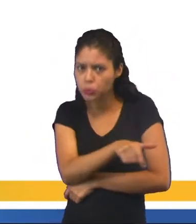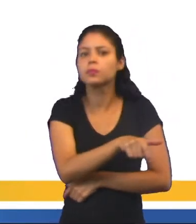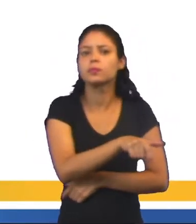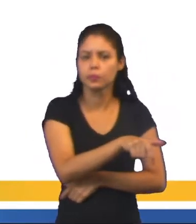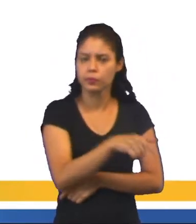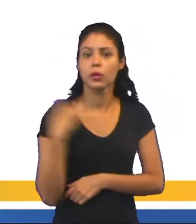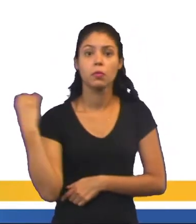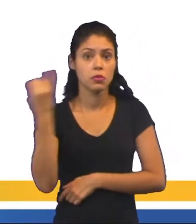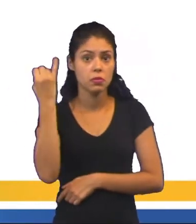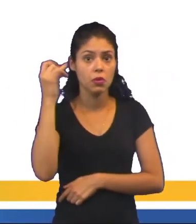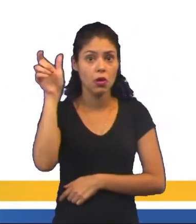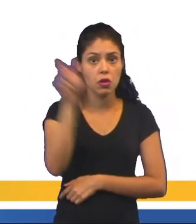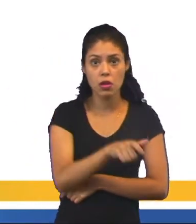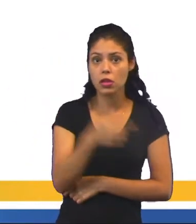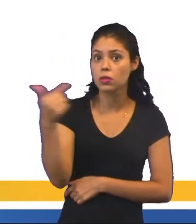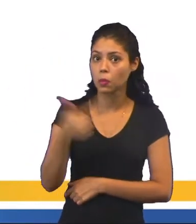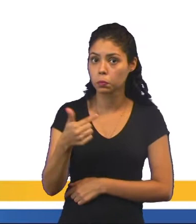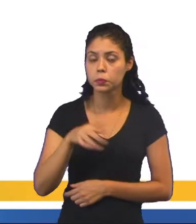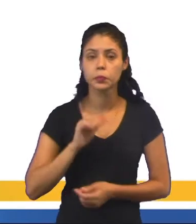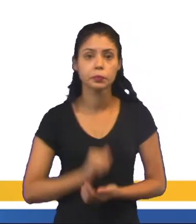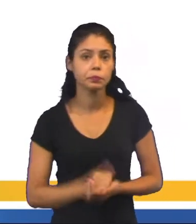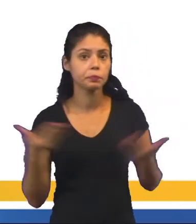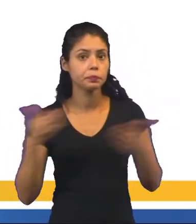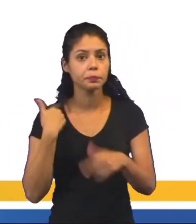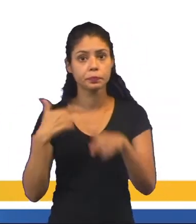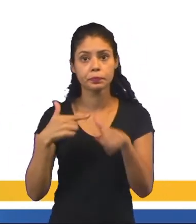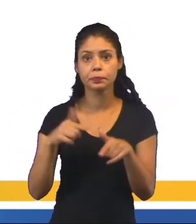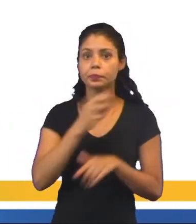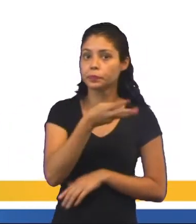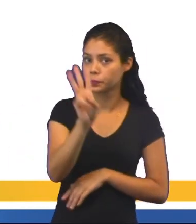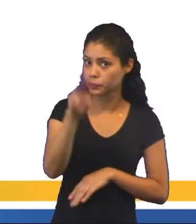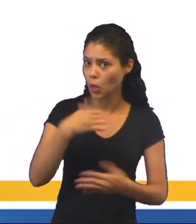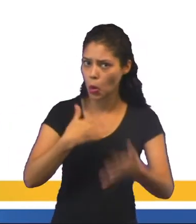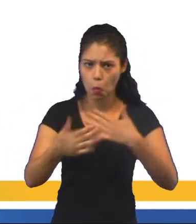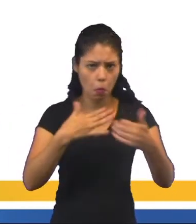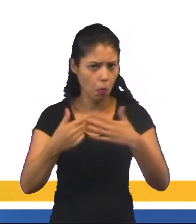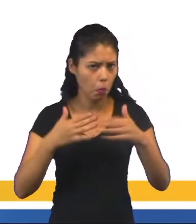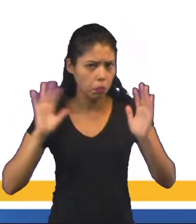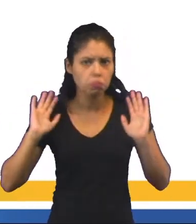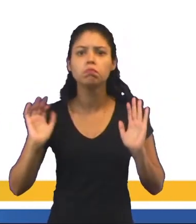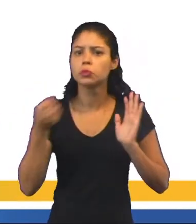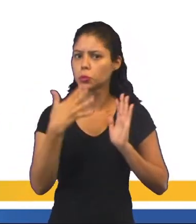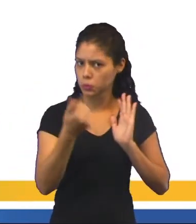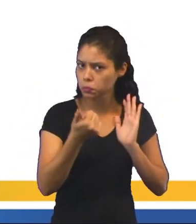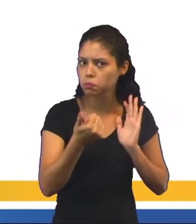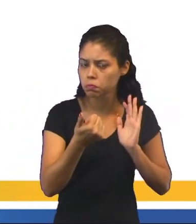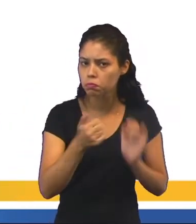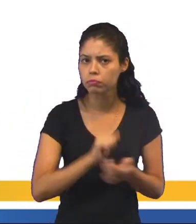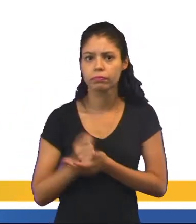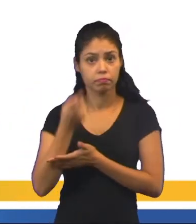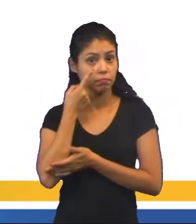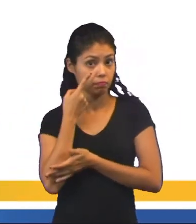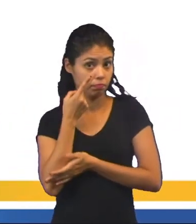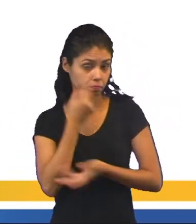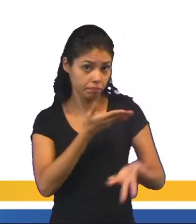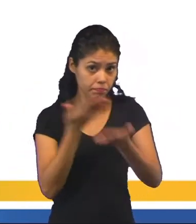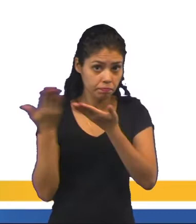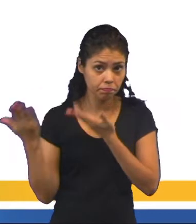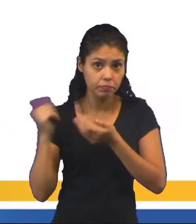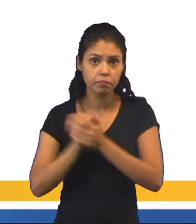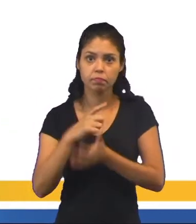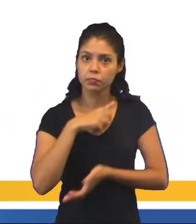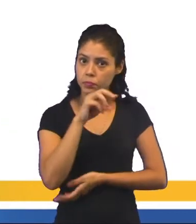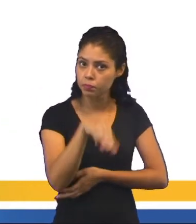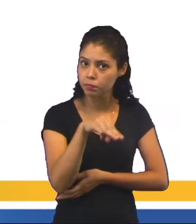e a diagonal secundária. Então, a gente vai trabalhar com uma matriz qualquer, tudo bem? Então, observe aí que eu tenho uma